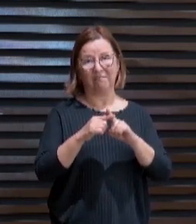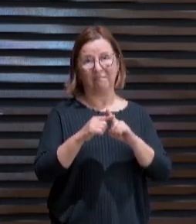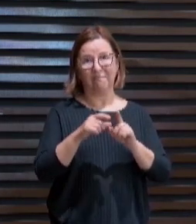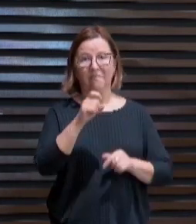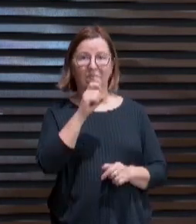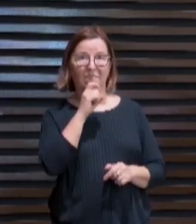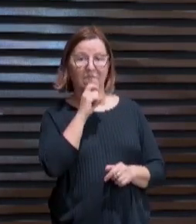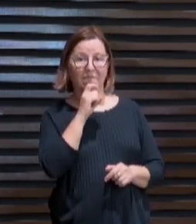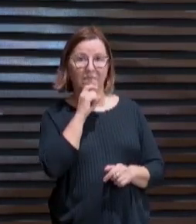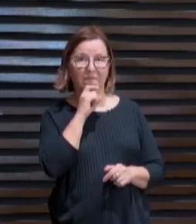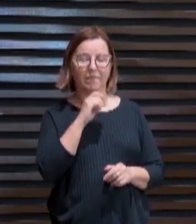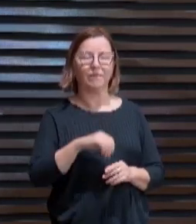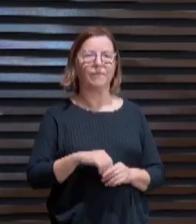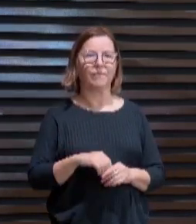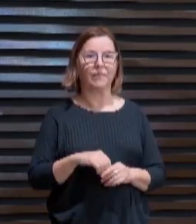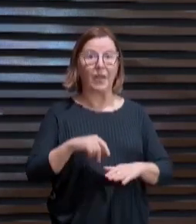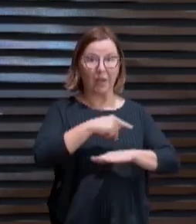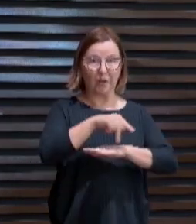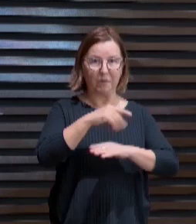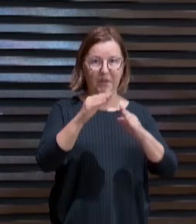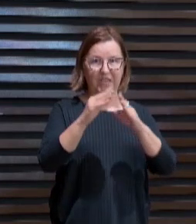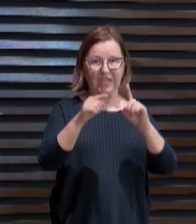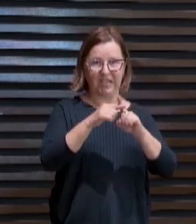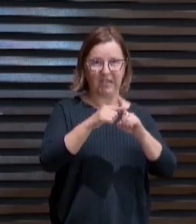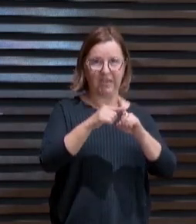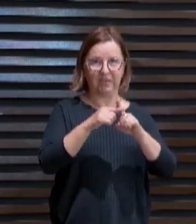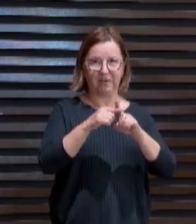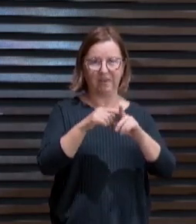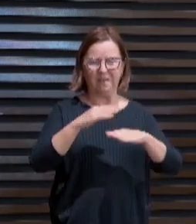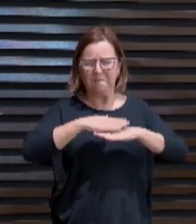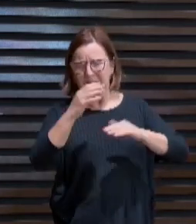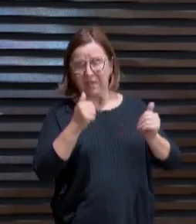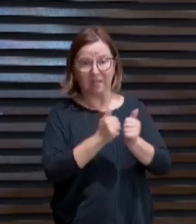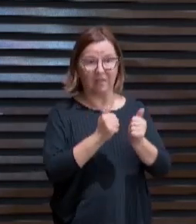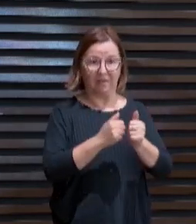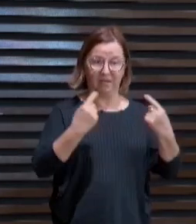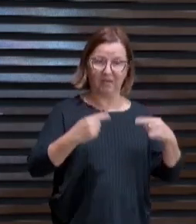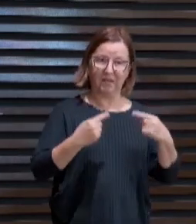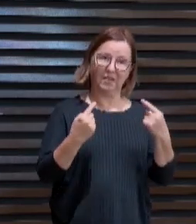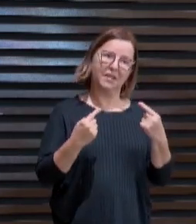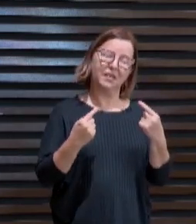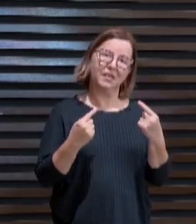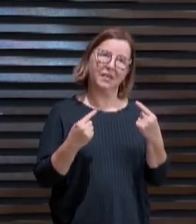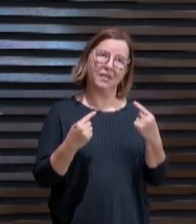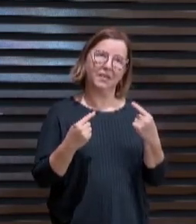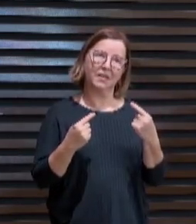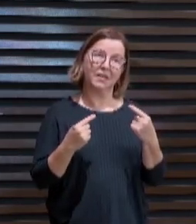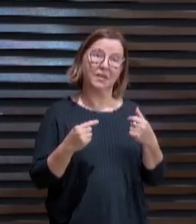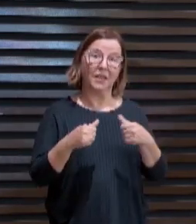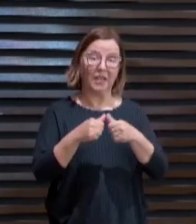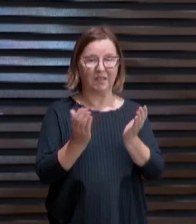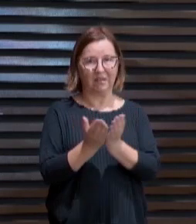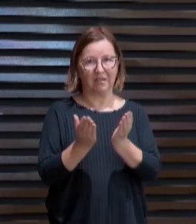refletir. Nos países em que a igreja tem sido mais perseguida, os países islâmicos, por exemplo, né? Esses irmãos, eles